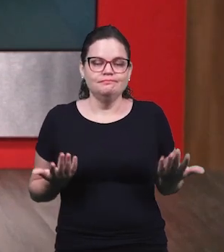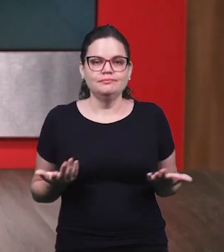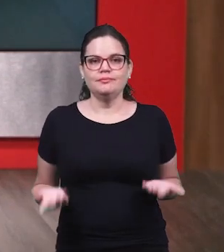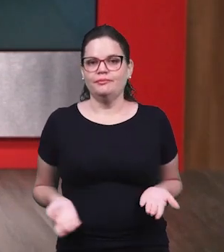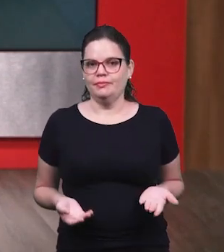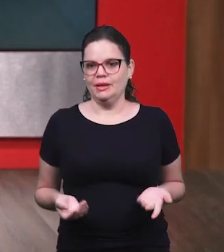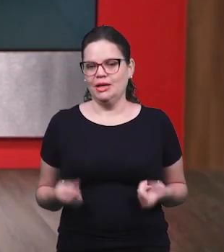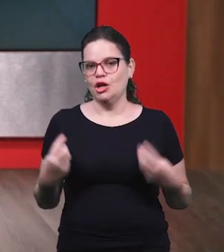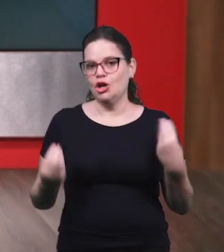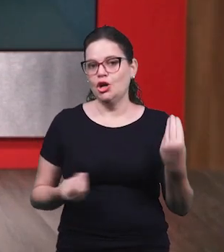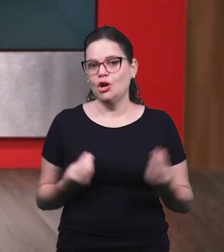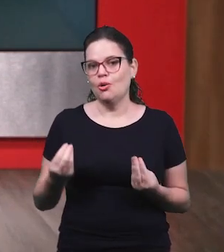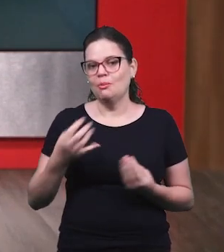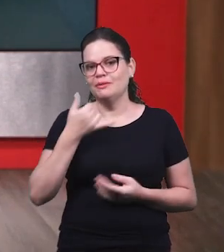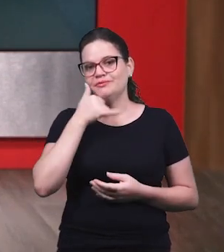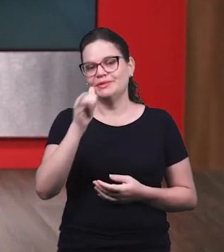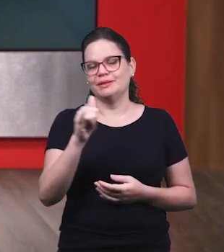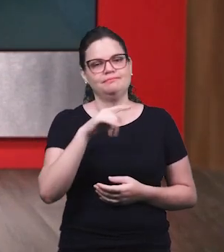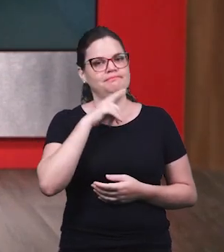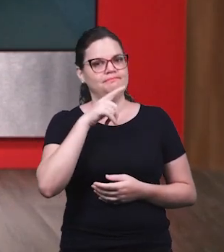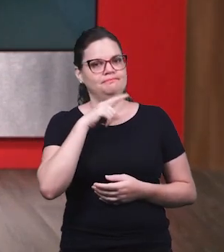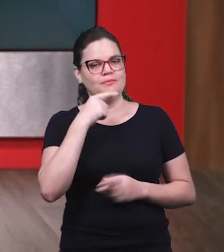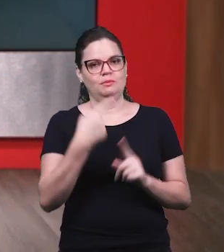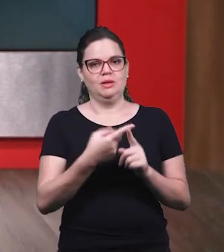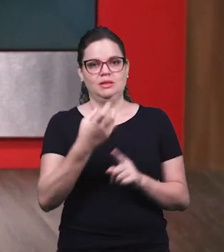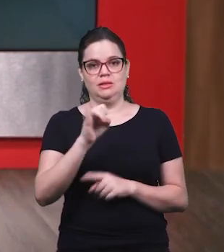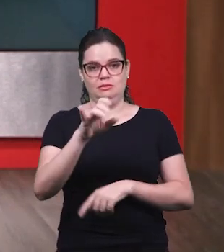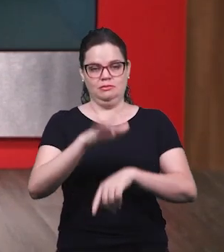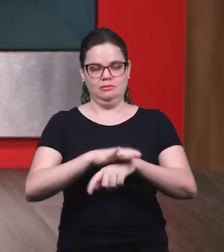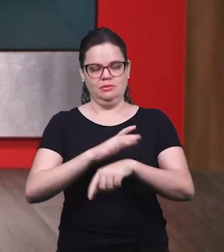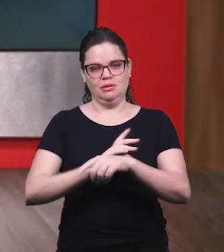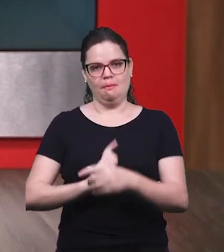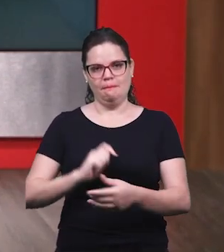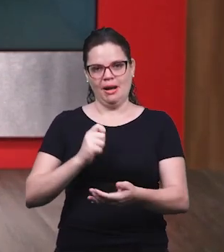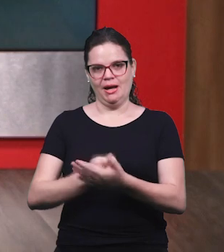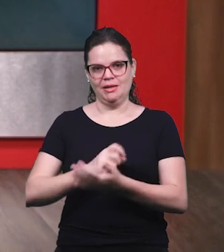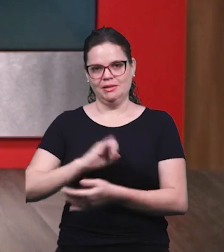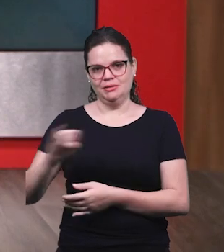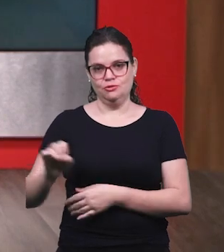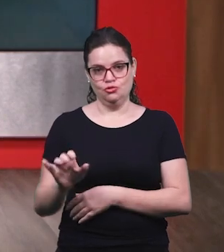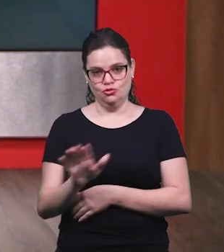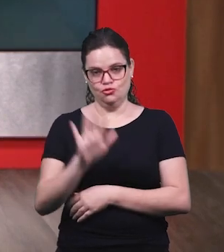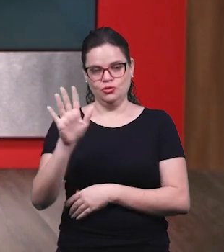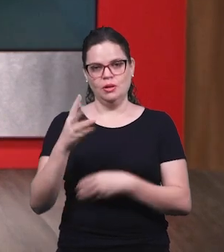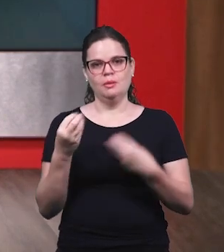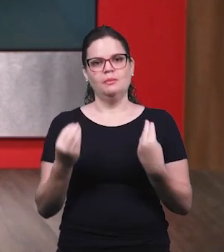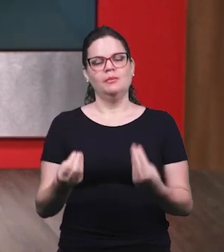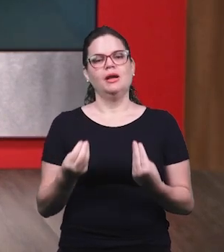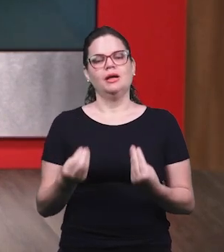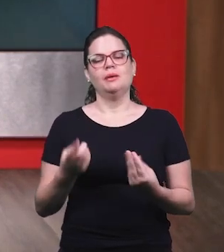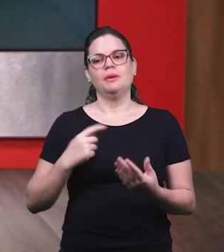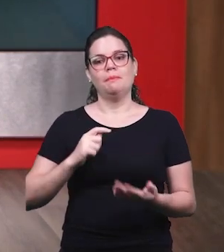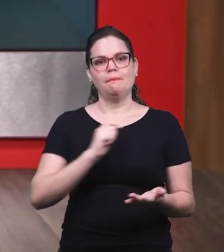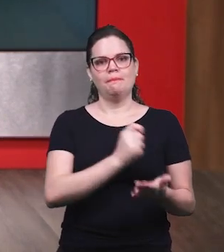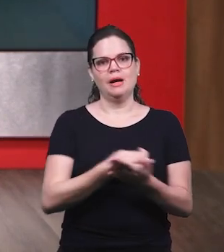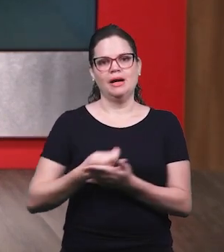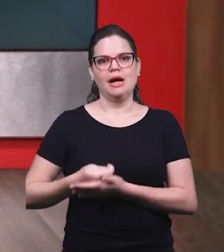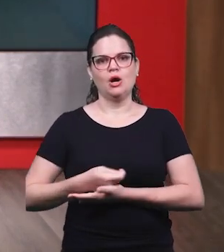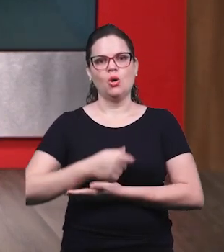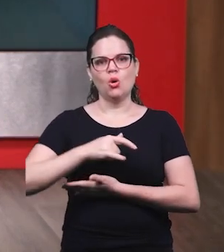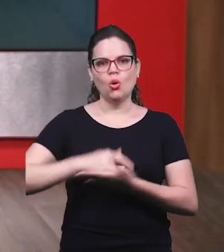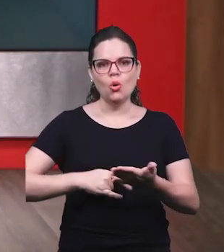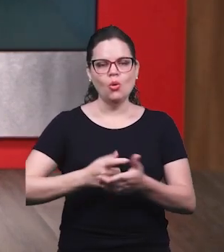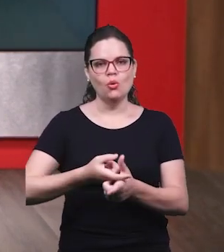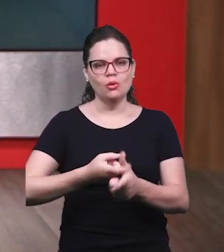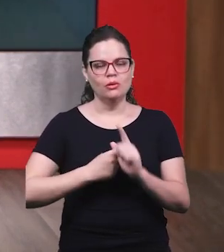fugir dela. Se você estiver pagando juros para suprir uma despesa essencial, ele vai entrar